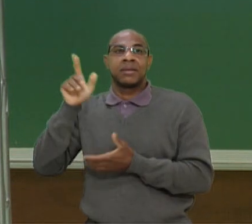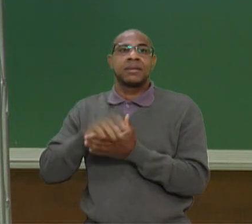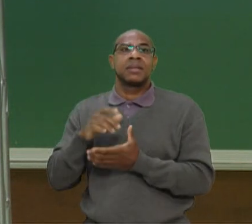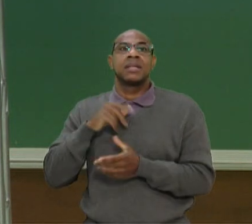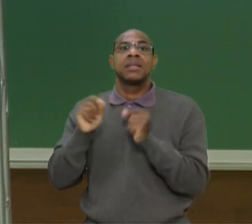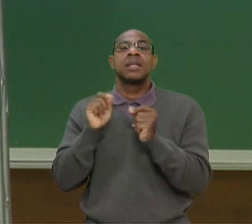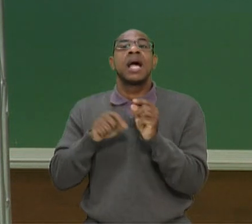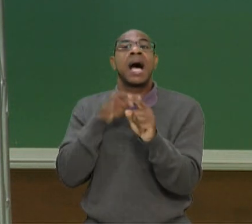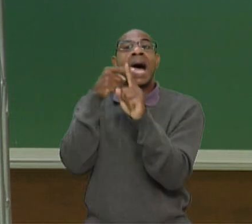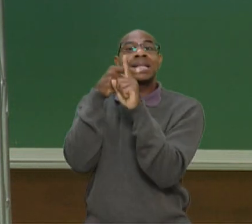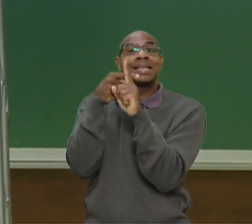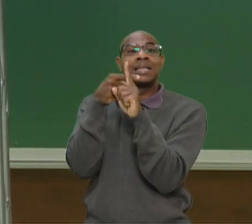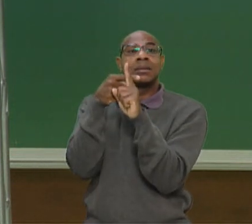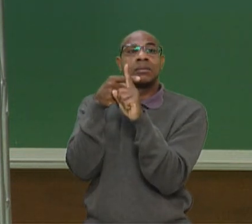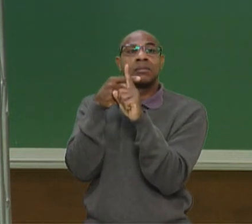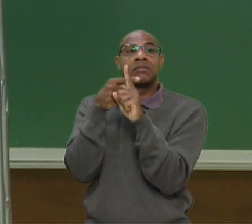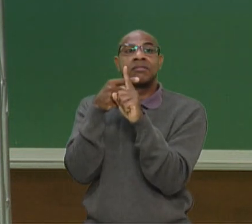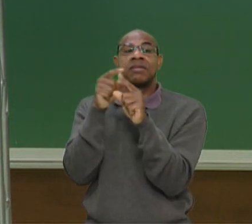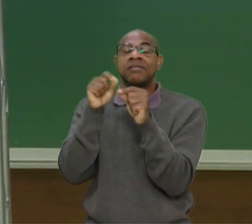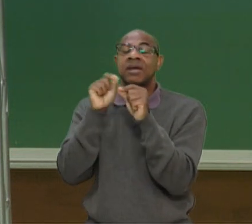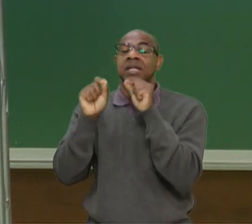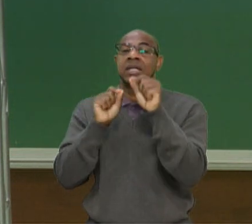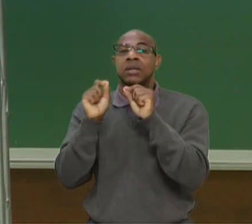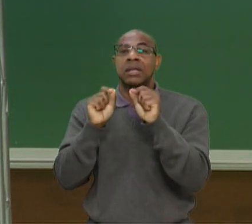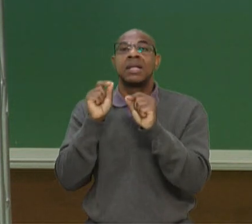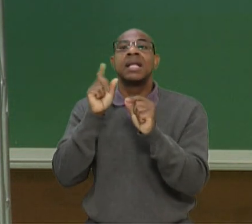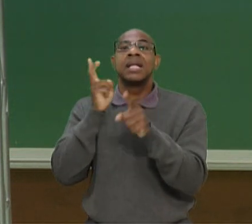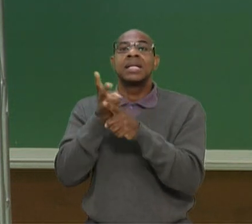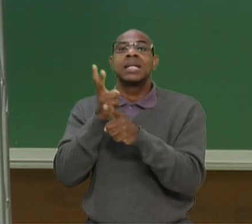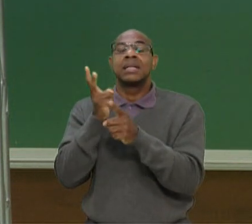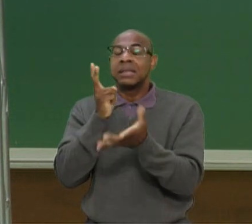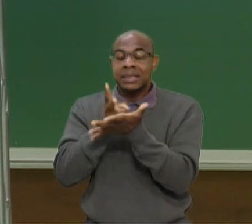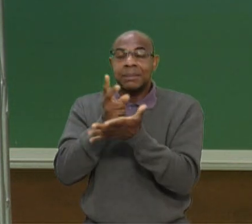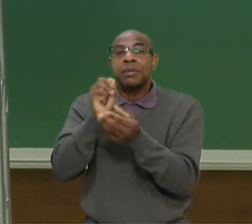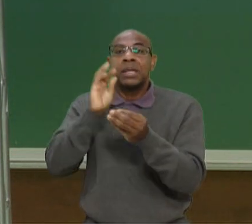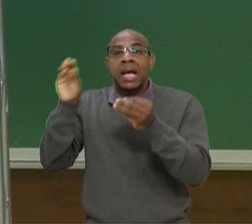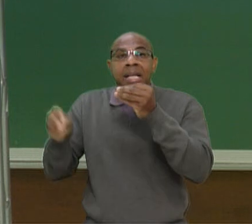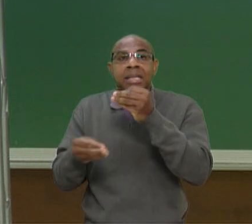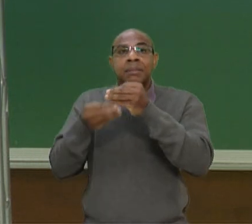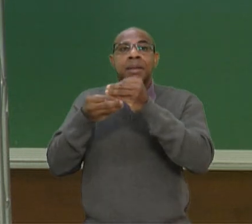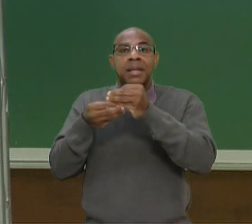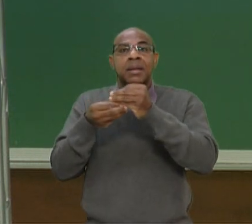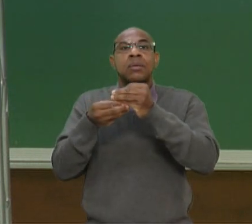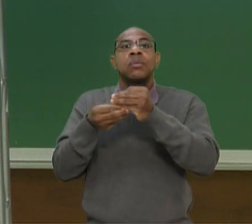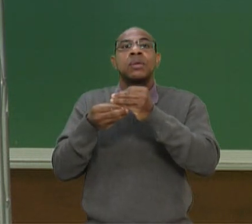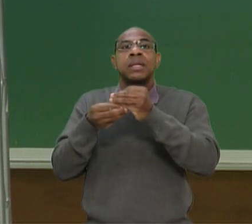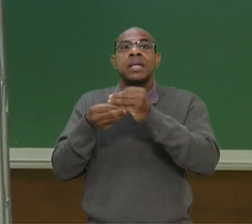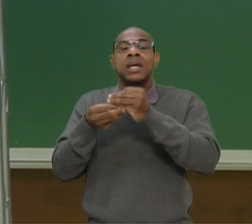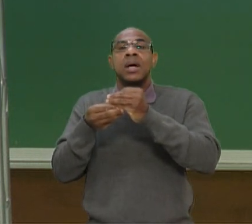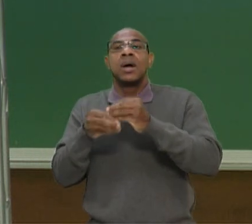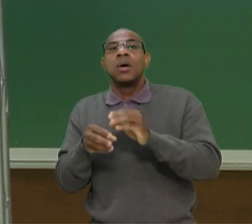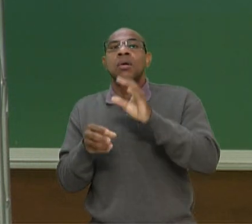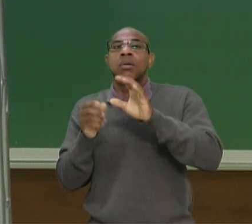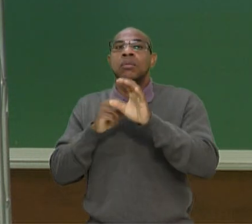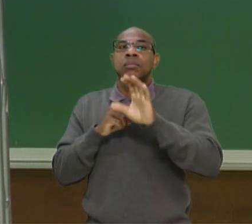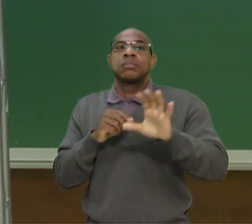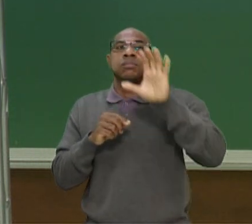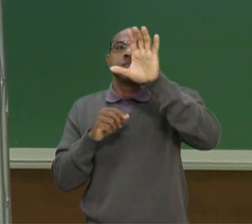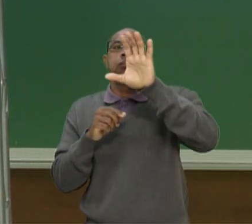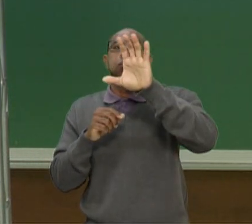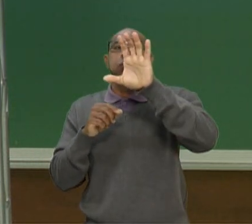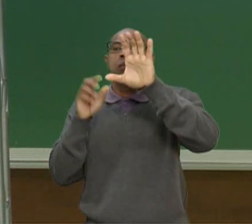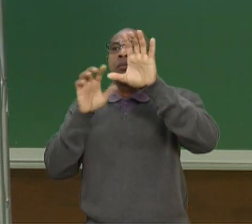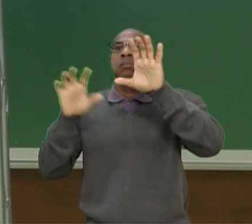então, o que que a gente vai fazer? A gente sempre vai adicionar a parte real com a parte real, a